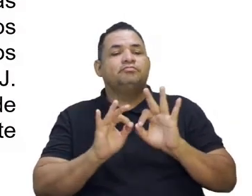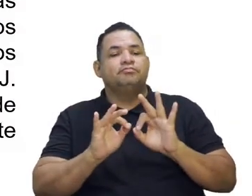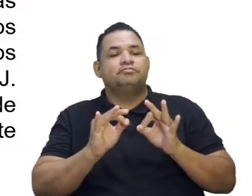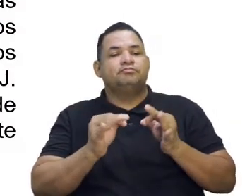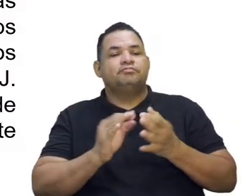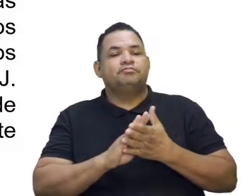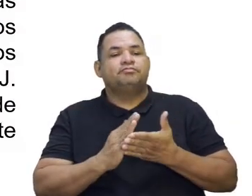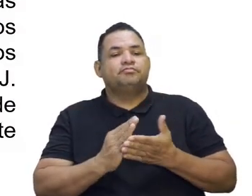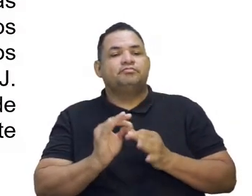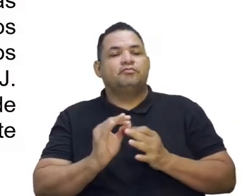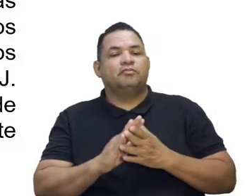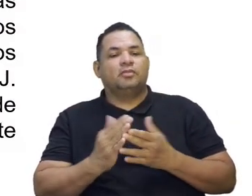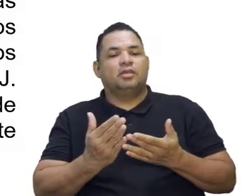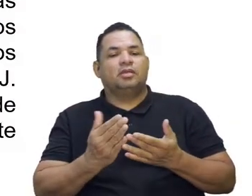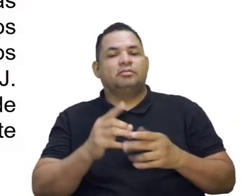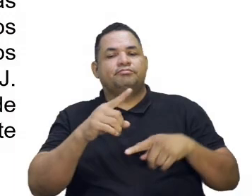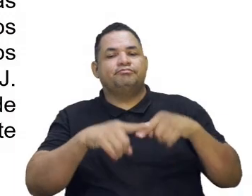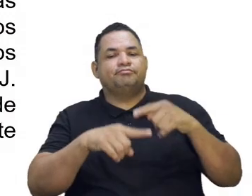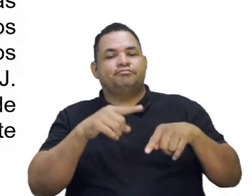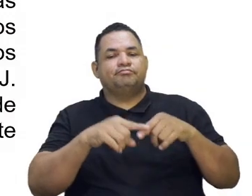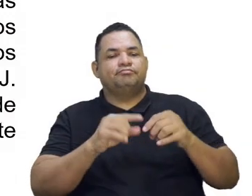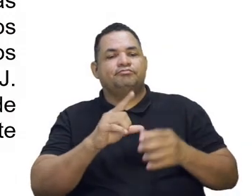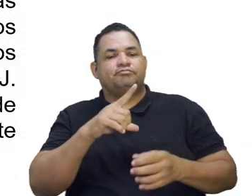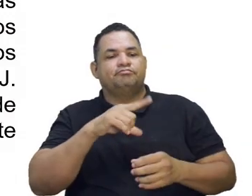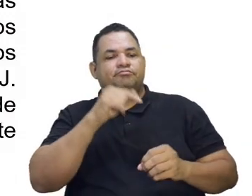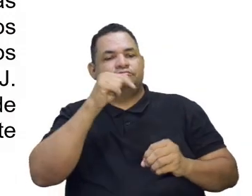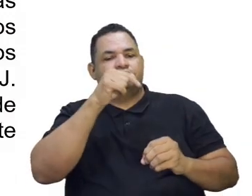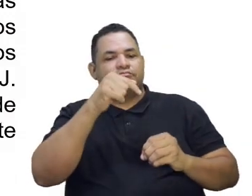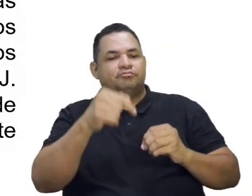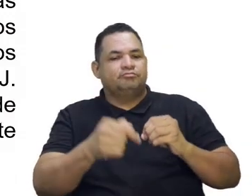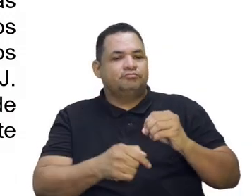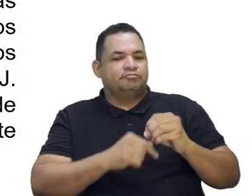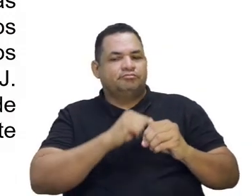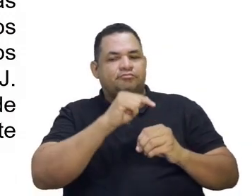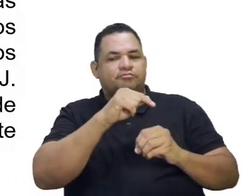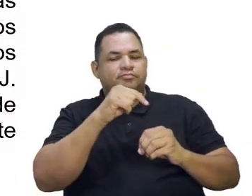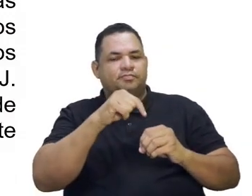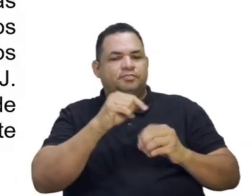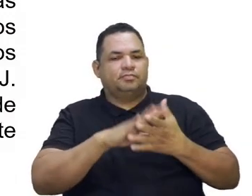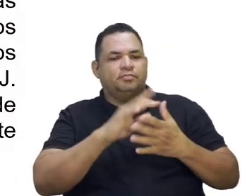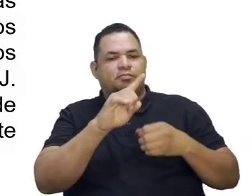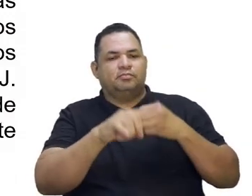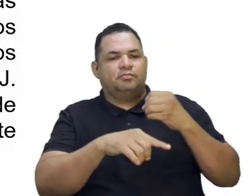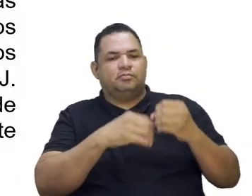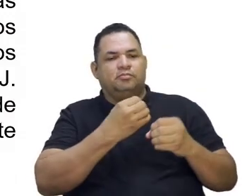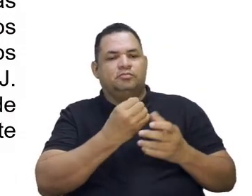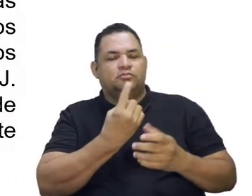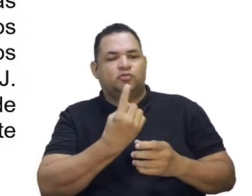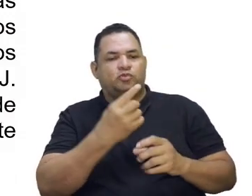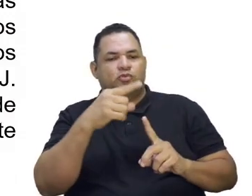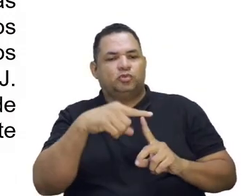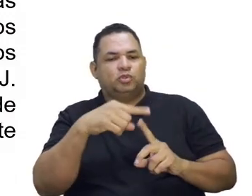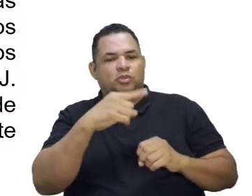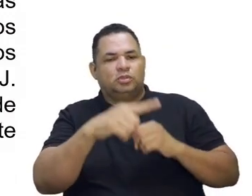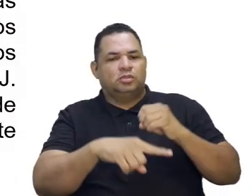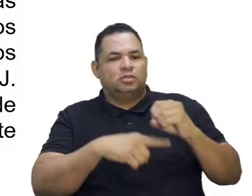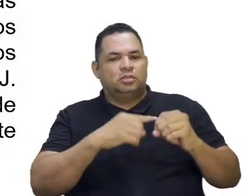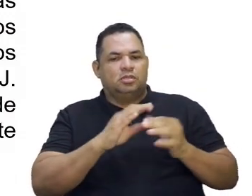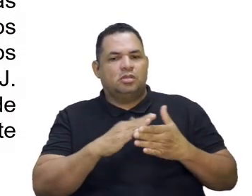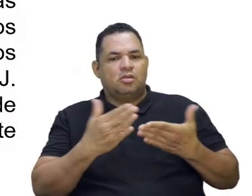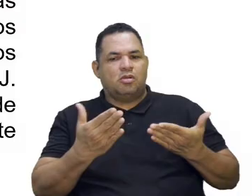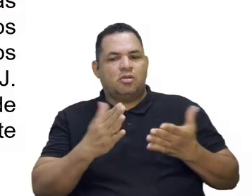teoria postulava que os elementos eram constituídos de um único tipo de